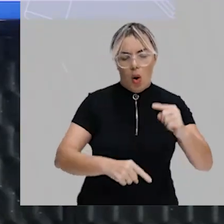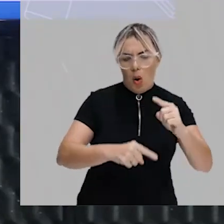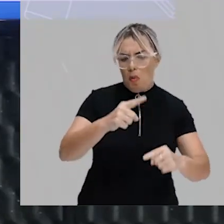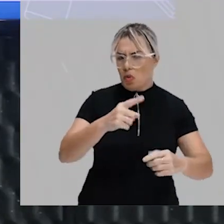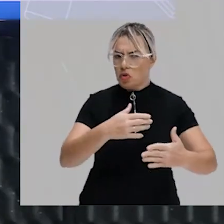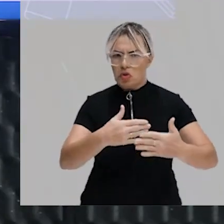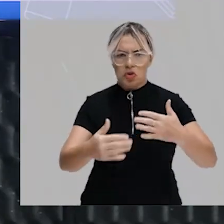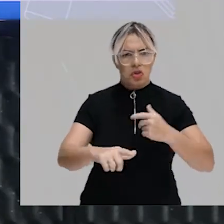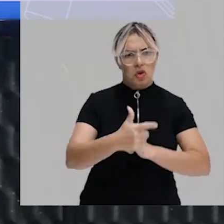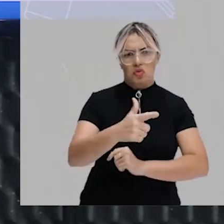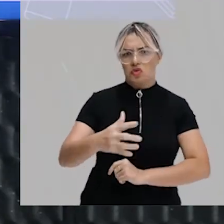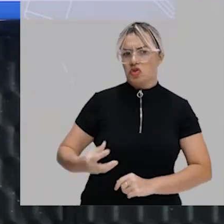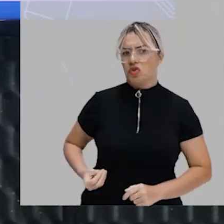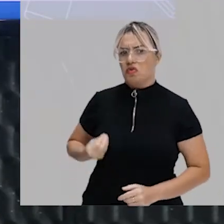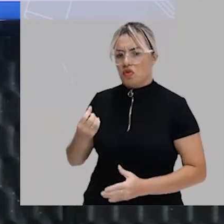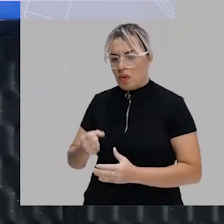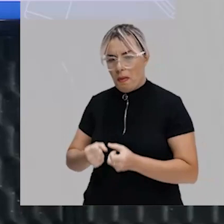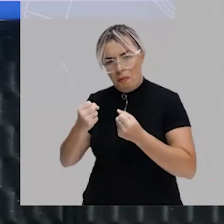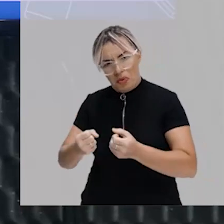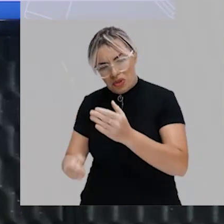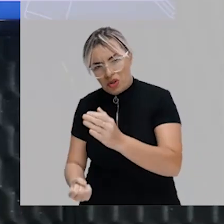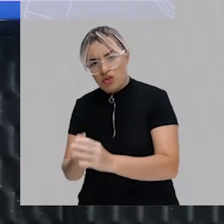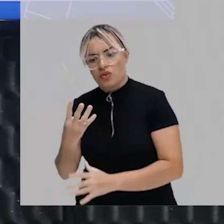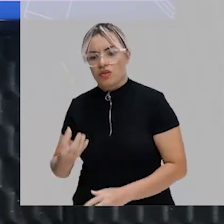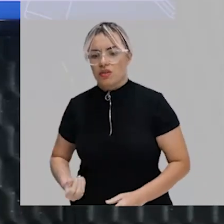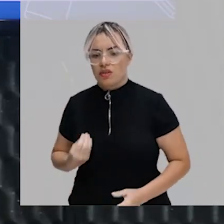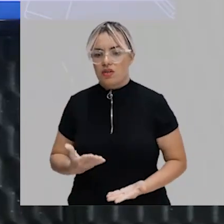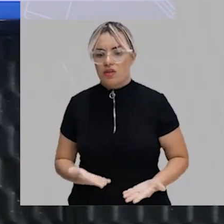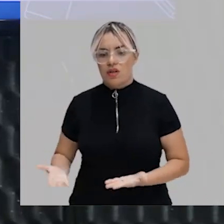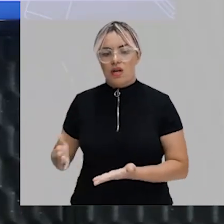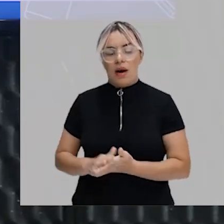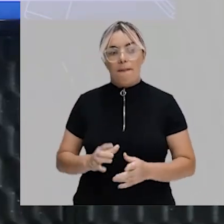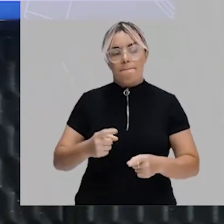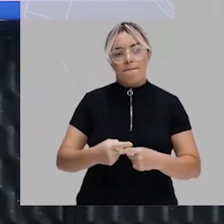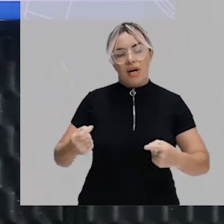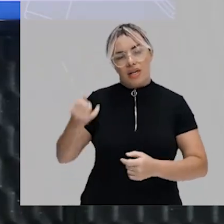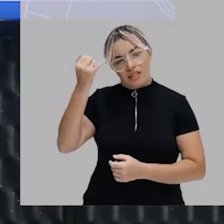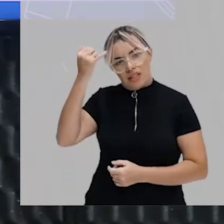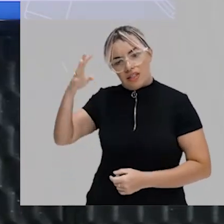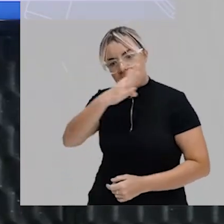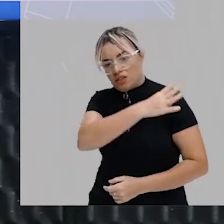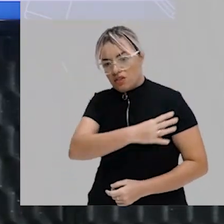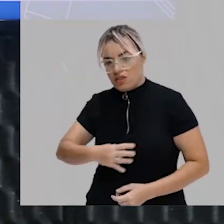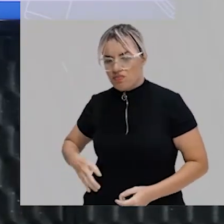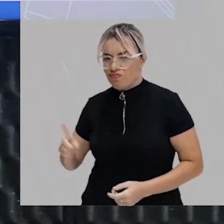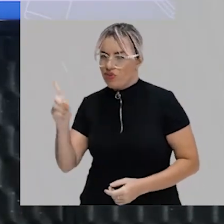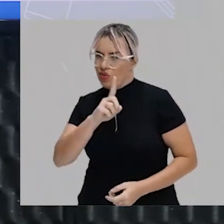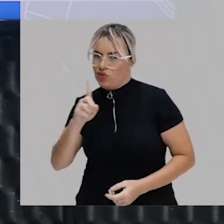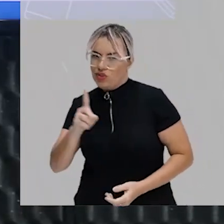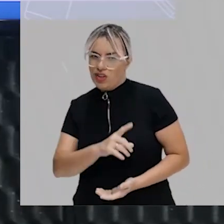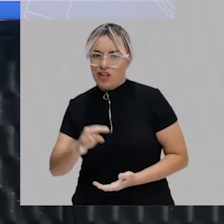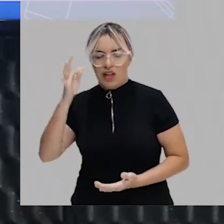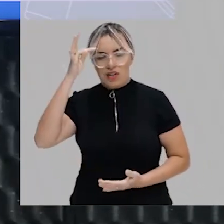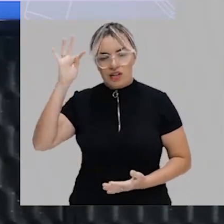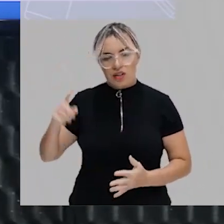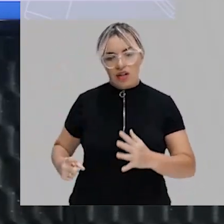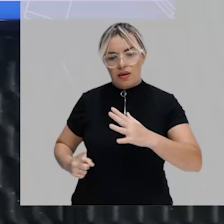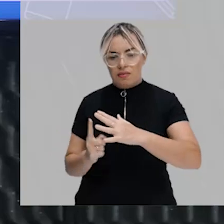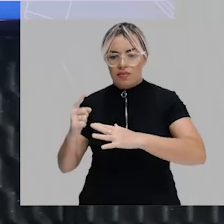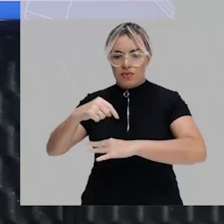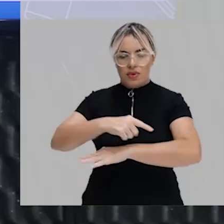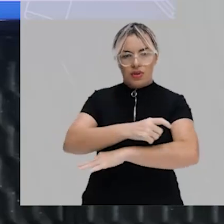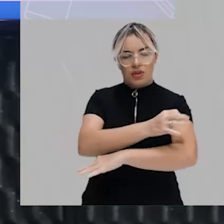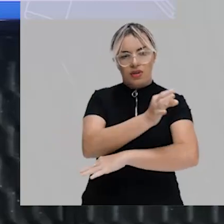gerar seres vivos. Só que essa ideia ela não segue o princípio da biogênese. Ela segue o princípio